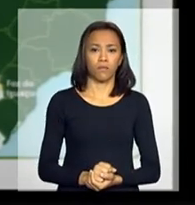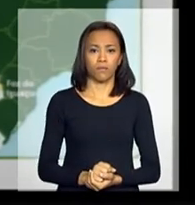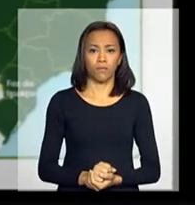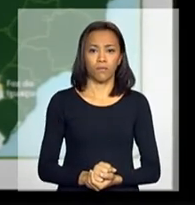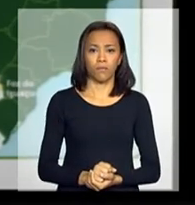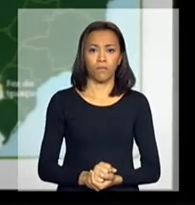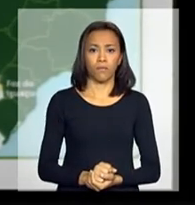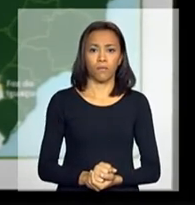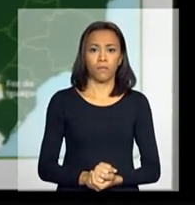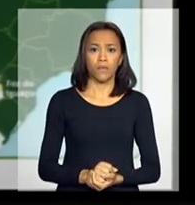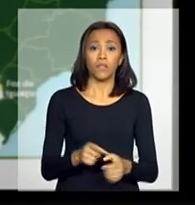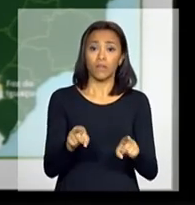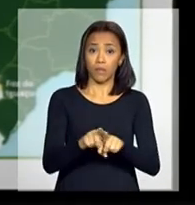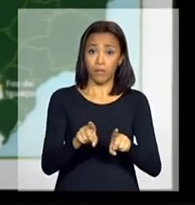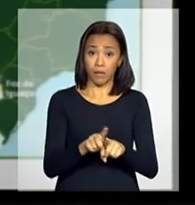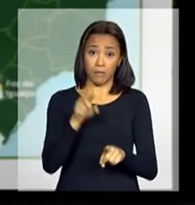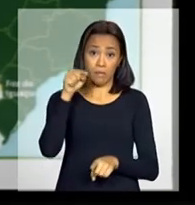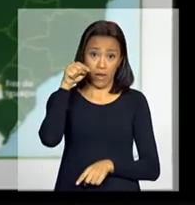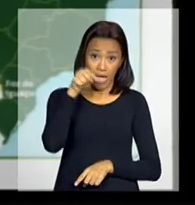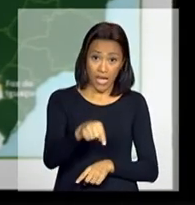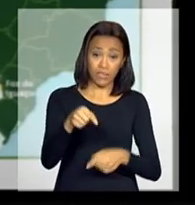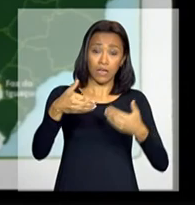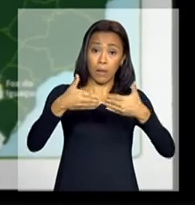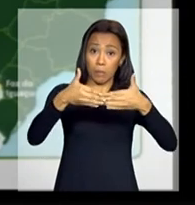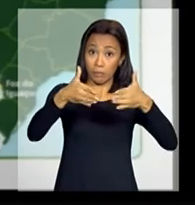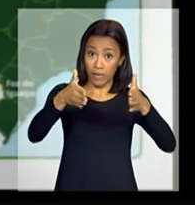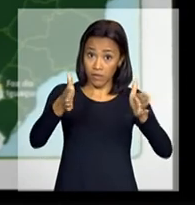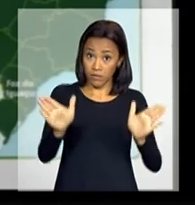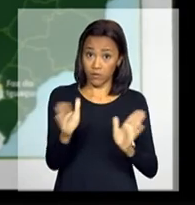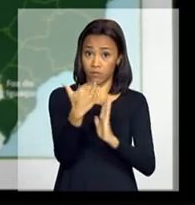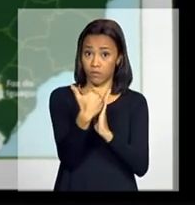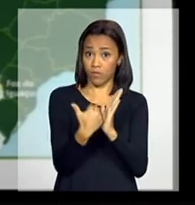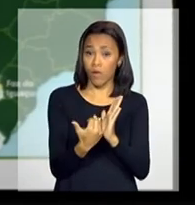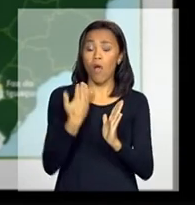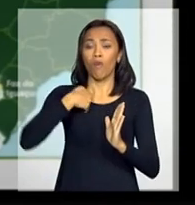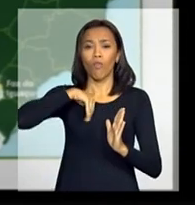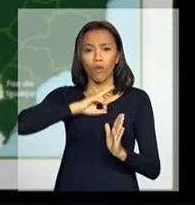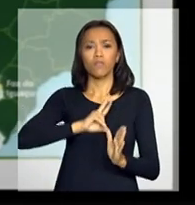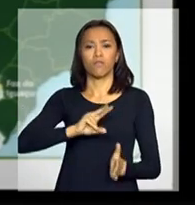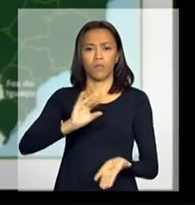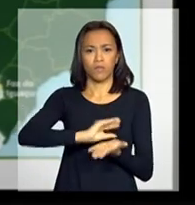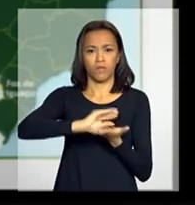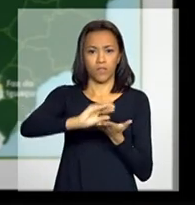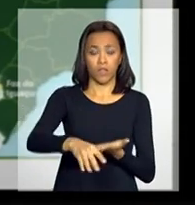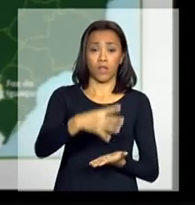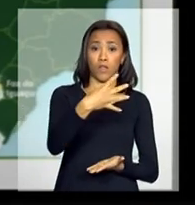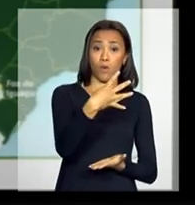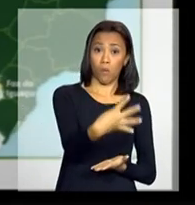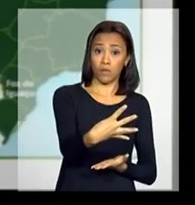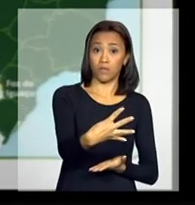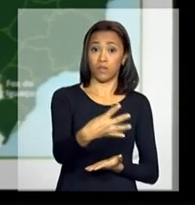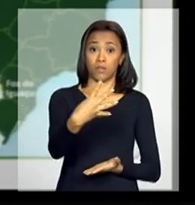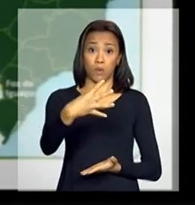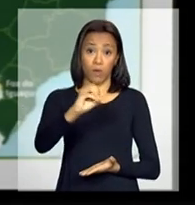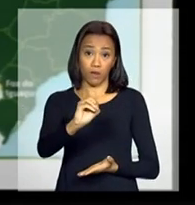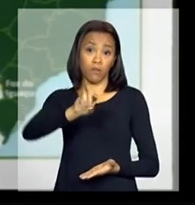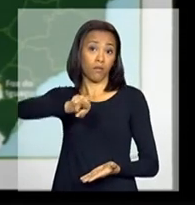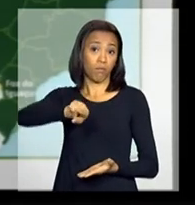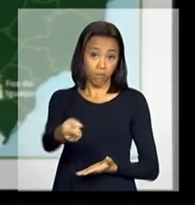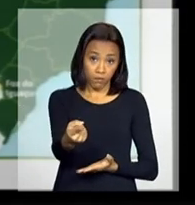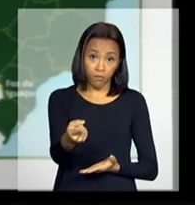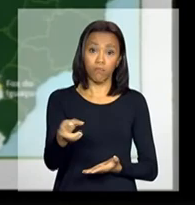e para esta ampliação nos investiremos 440.000